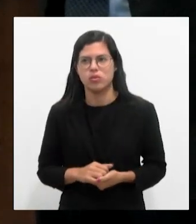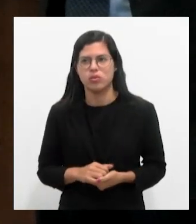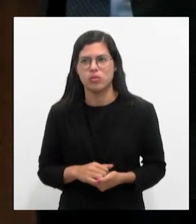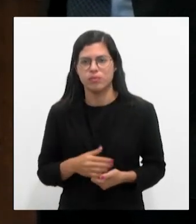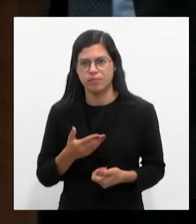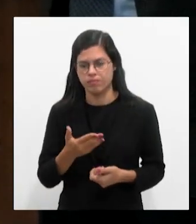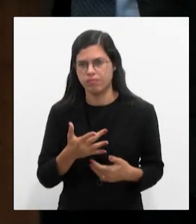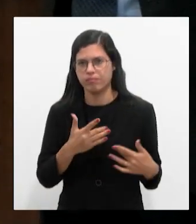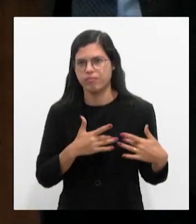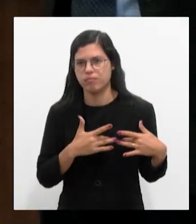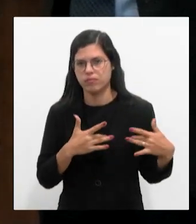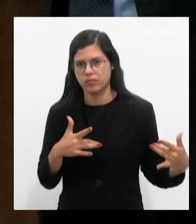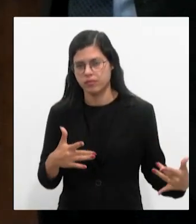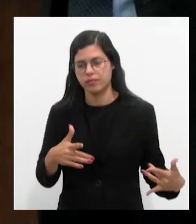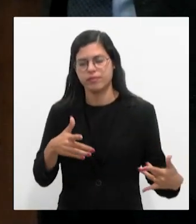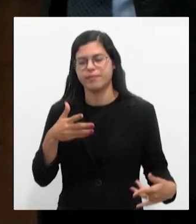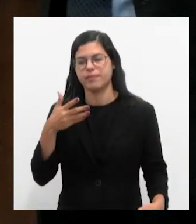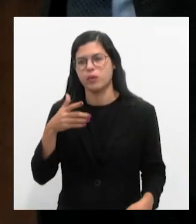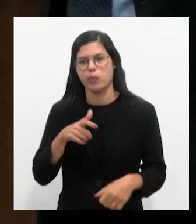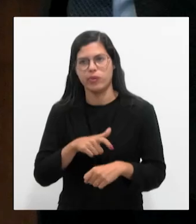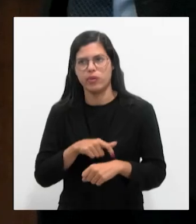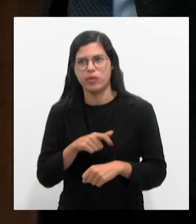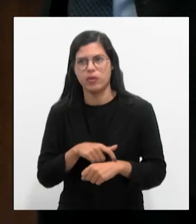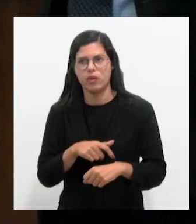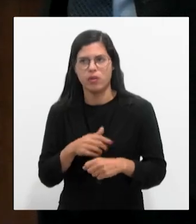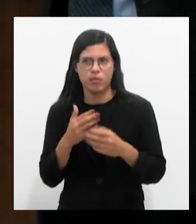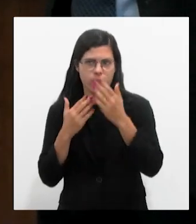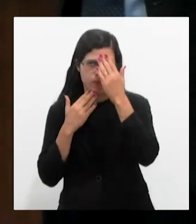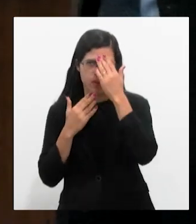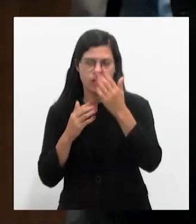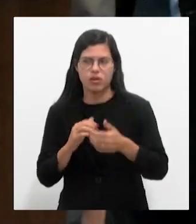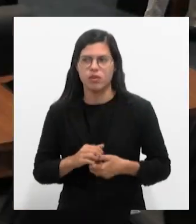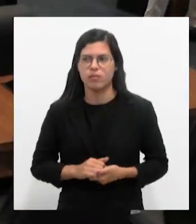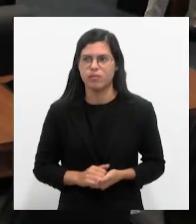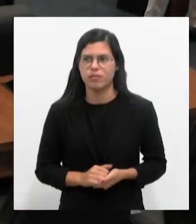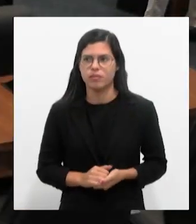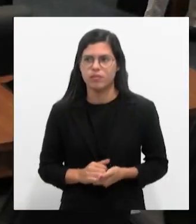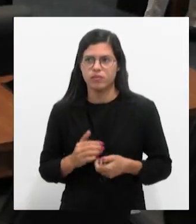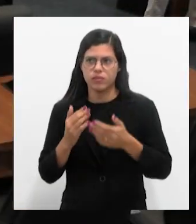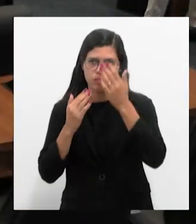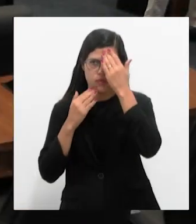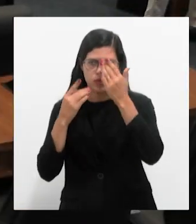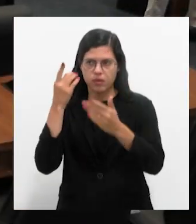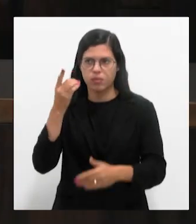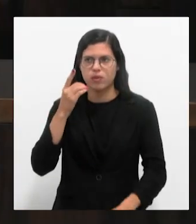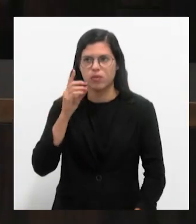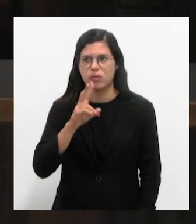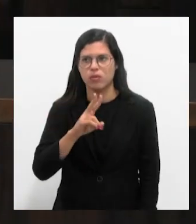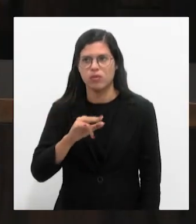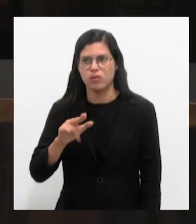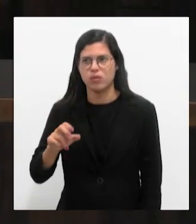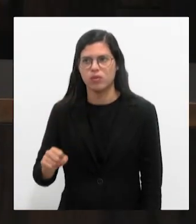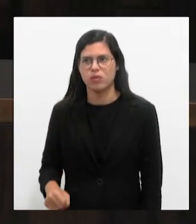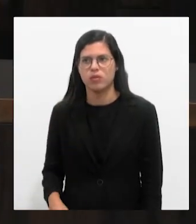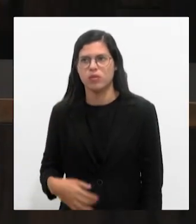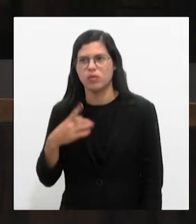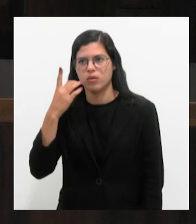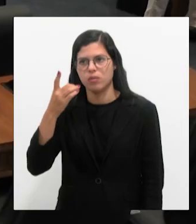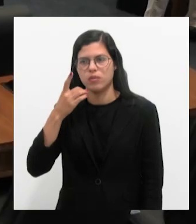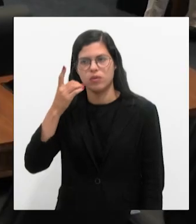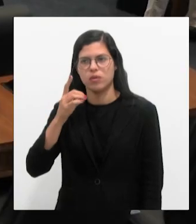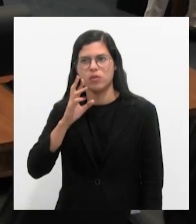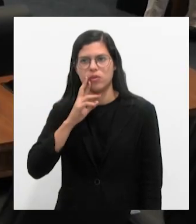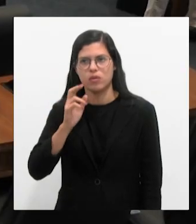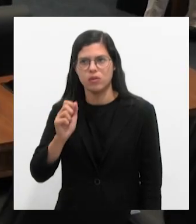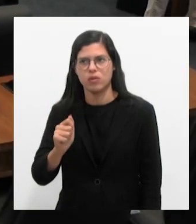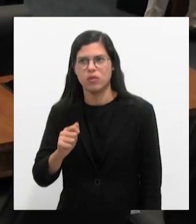de Vossa Excelência com o tempo. Muito obrigado. Obrigado, deputado Vinícius Cozzolino. Deputado Rodrigo Amorim. Senhor